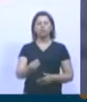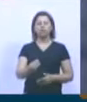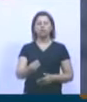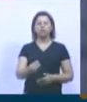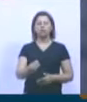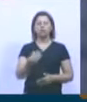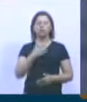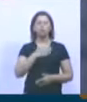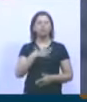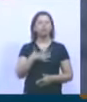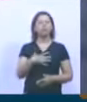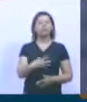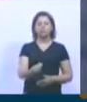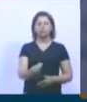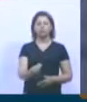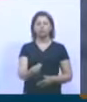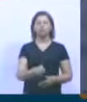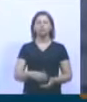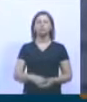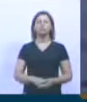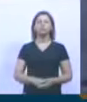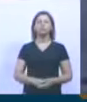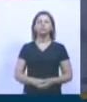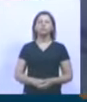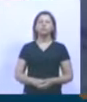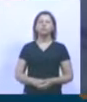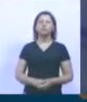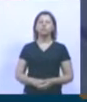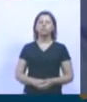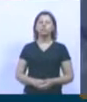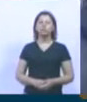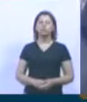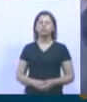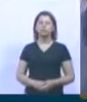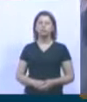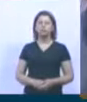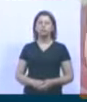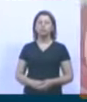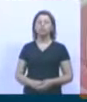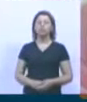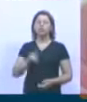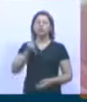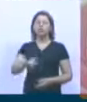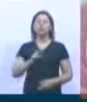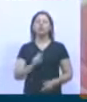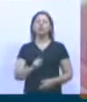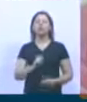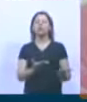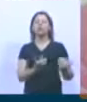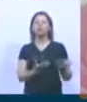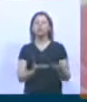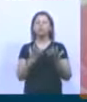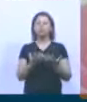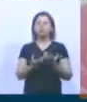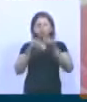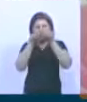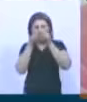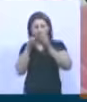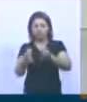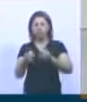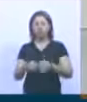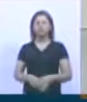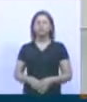My son. Meu filho. That is what that young man wanted to hear. Era isso que aquele jovem queria escutar. That